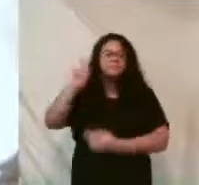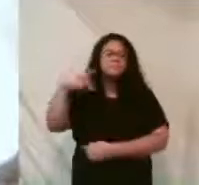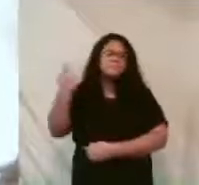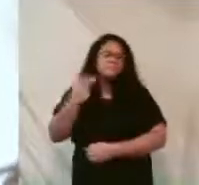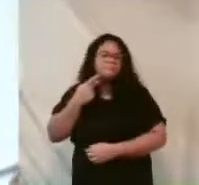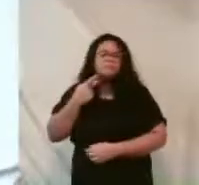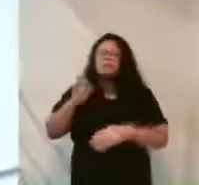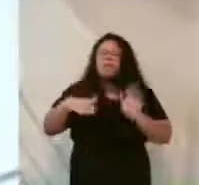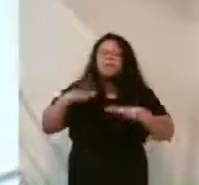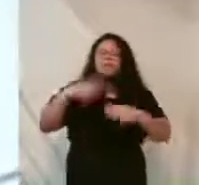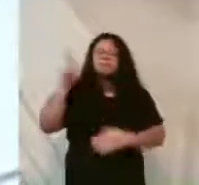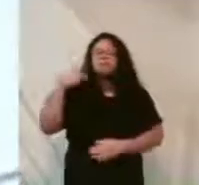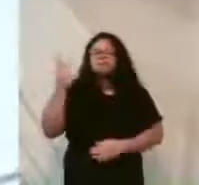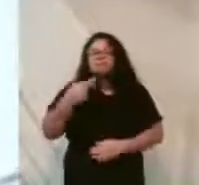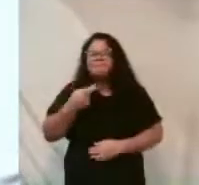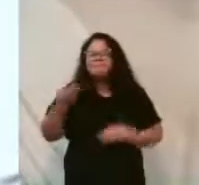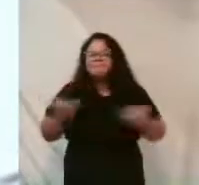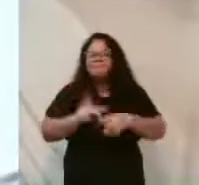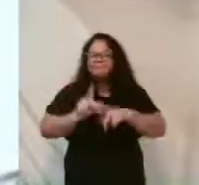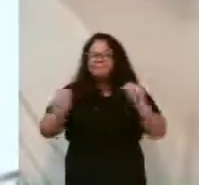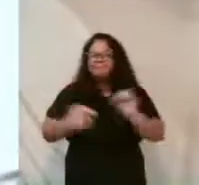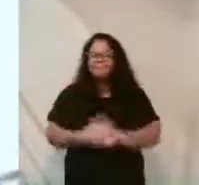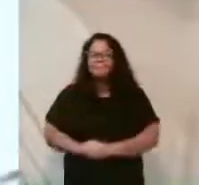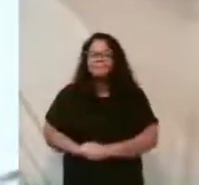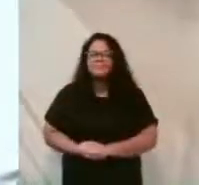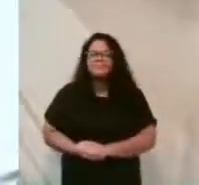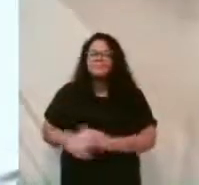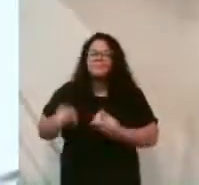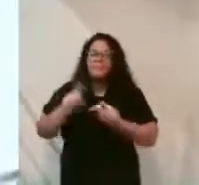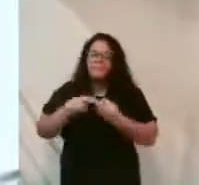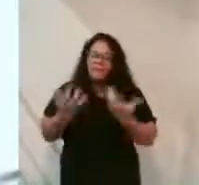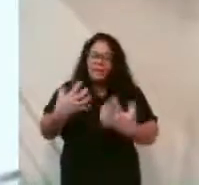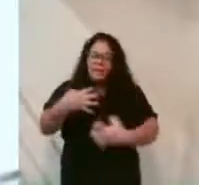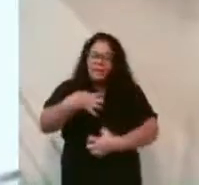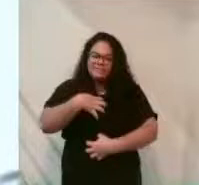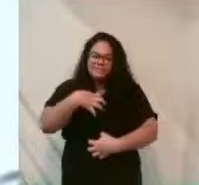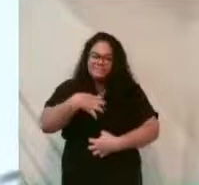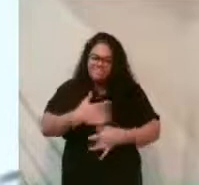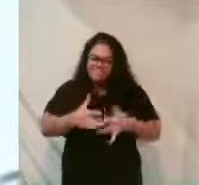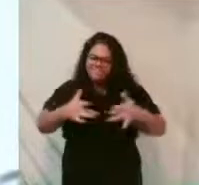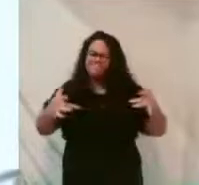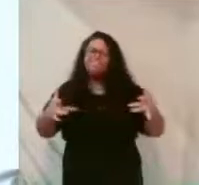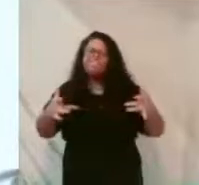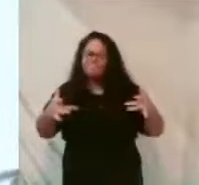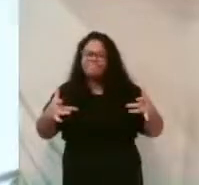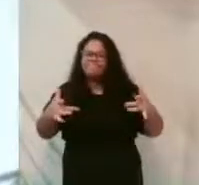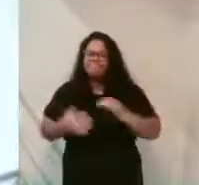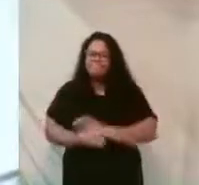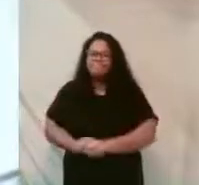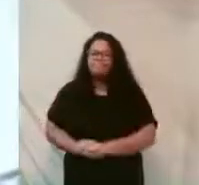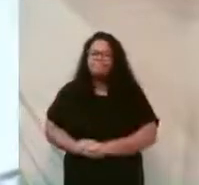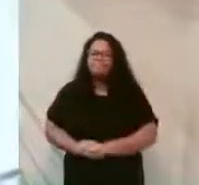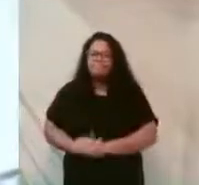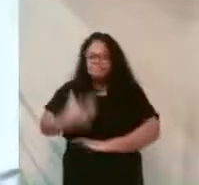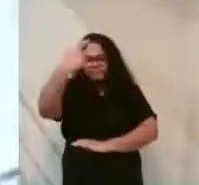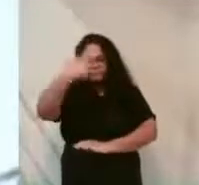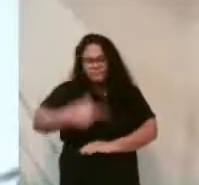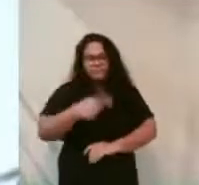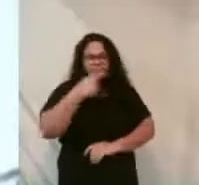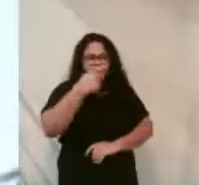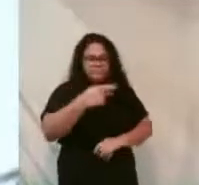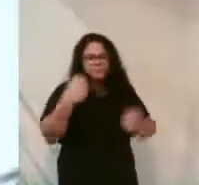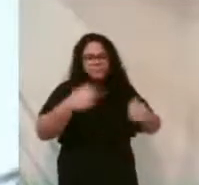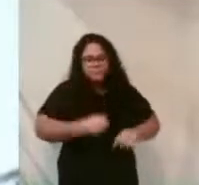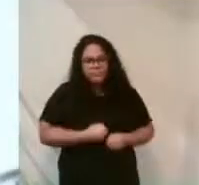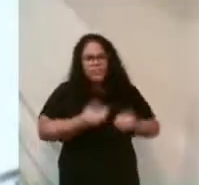que estava aqui, mas acho que ela acabou de sair, que teve a sensibilidade de ouvir eu dizer que eu precisava estar com meus